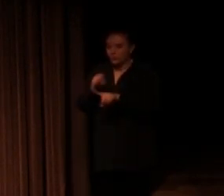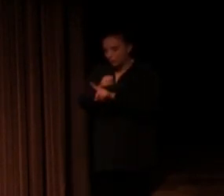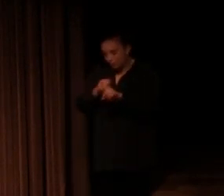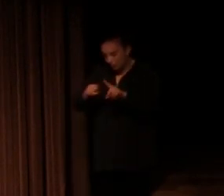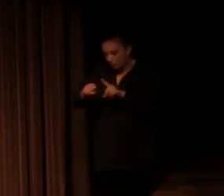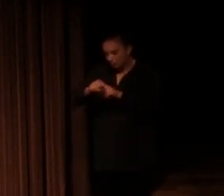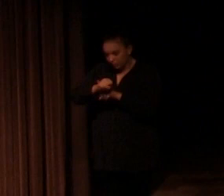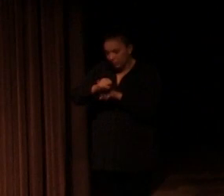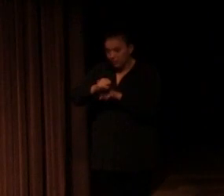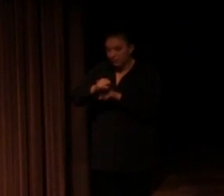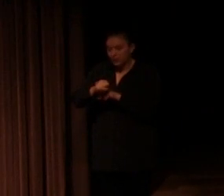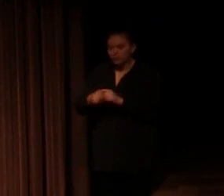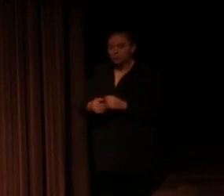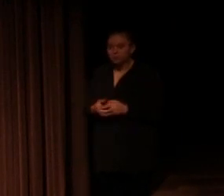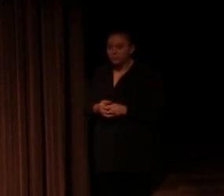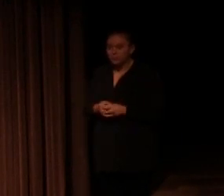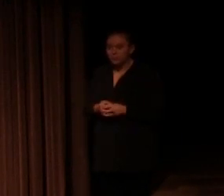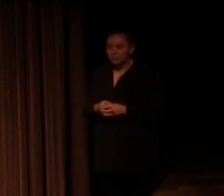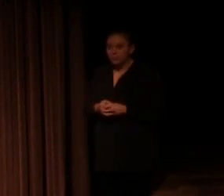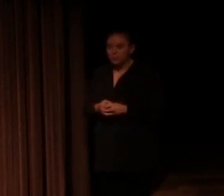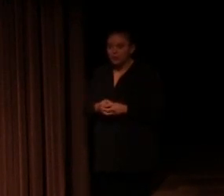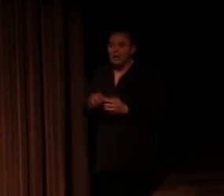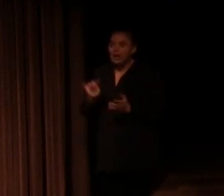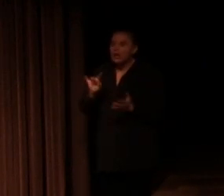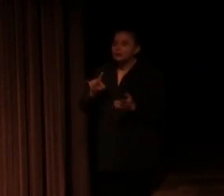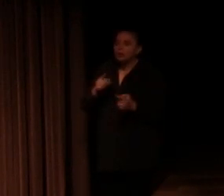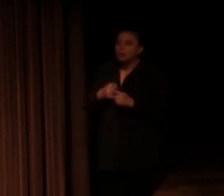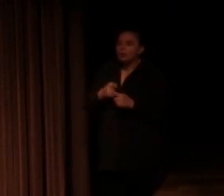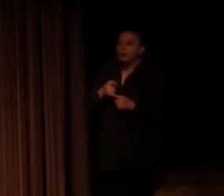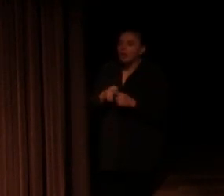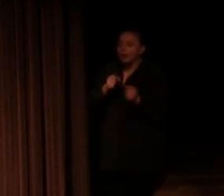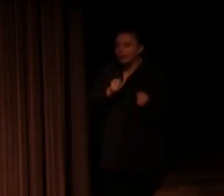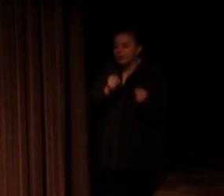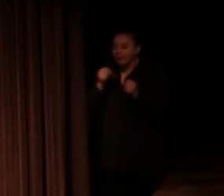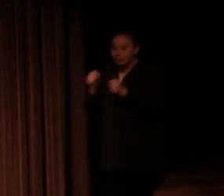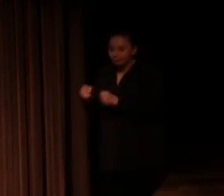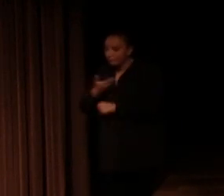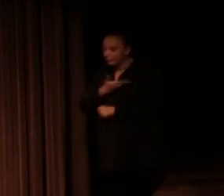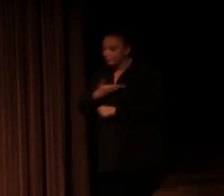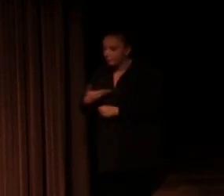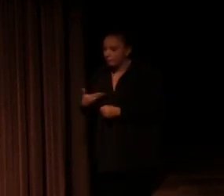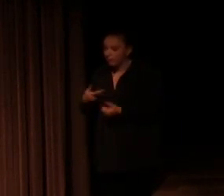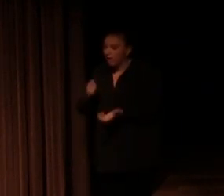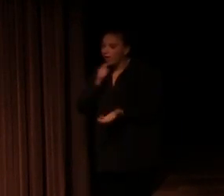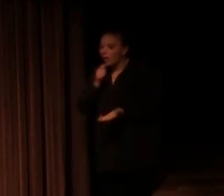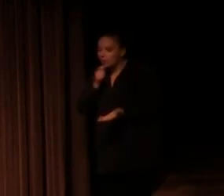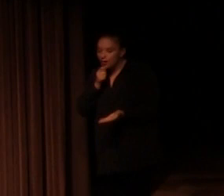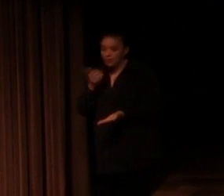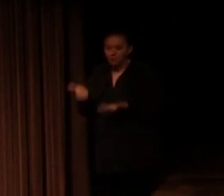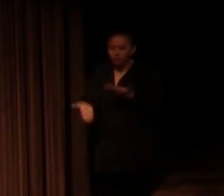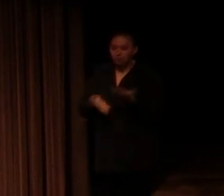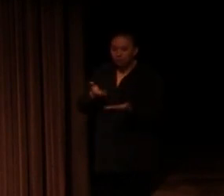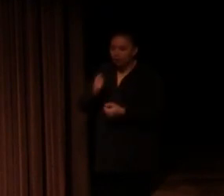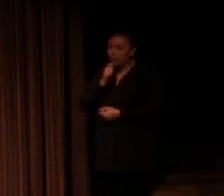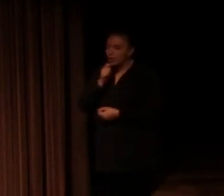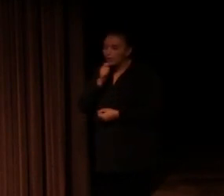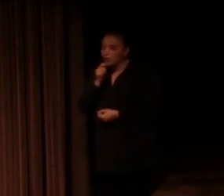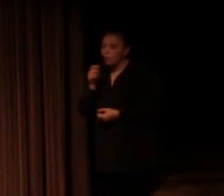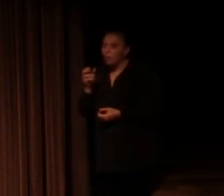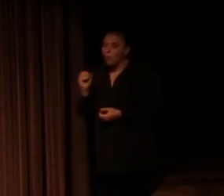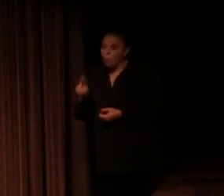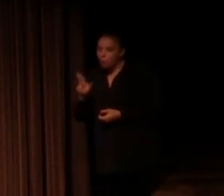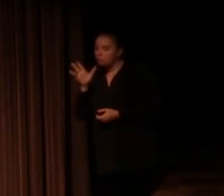organizada só porque o poder público não tem condições de atender ou não tem condições de atender rapidamente